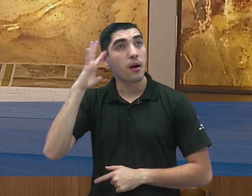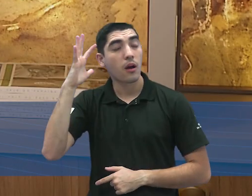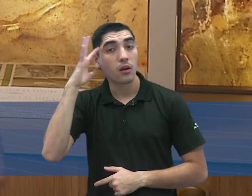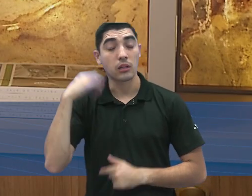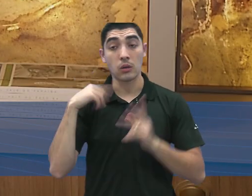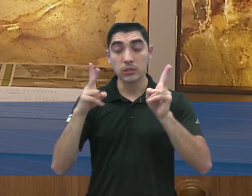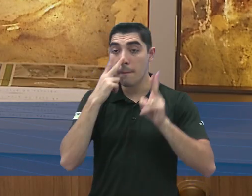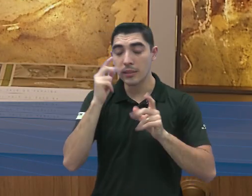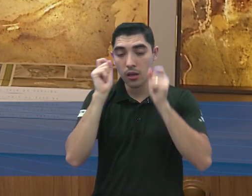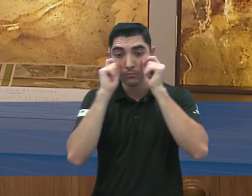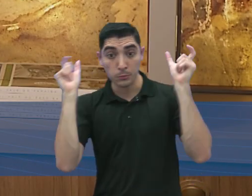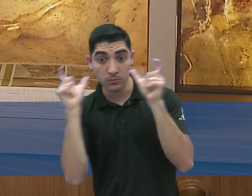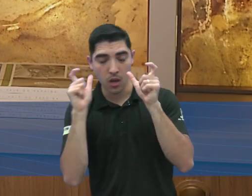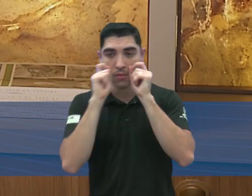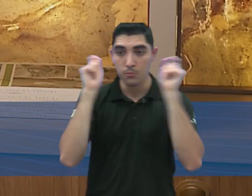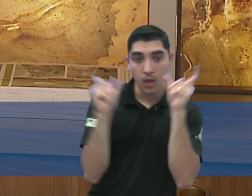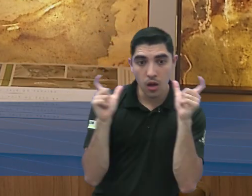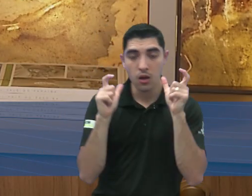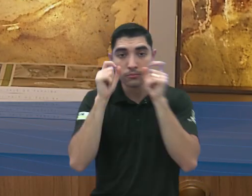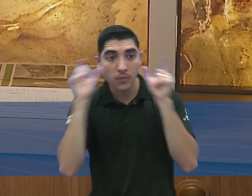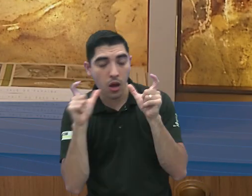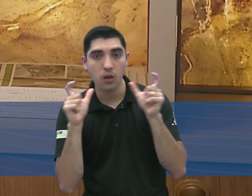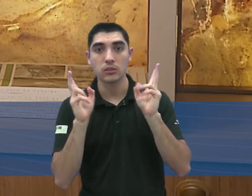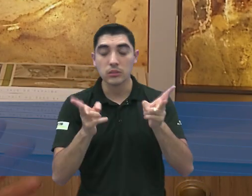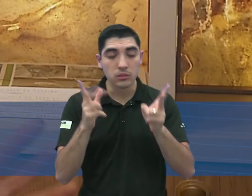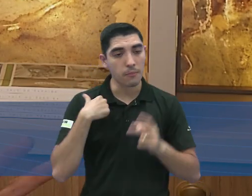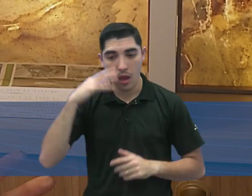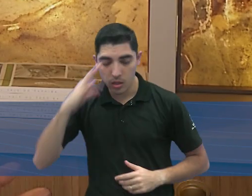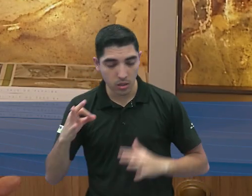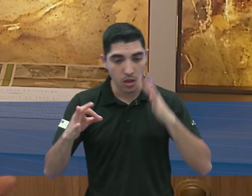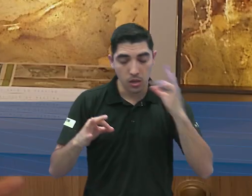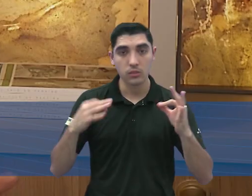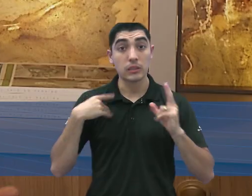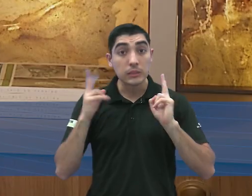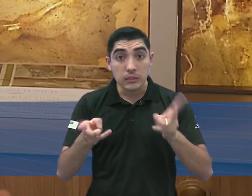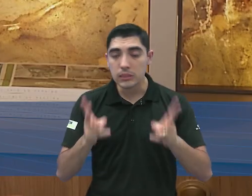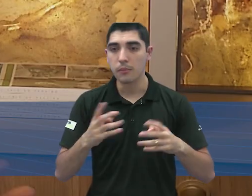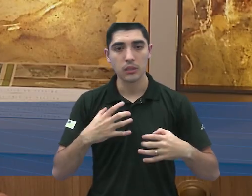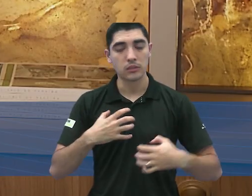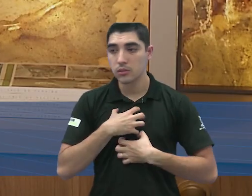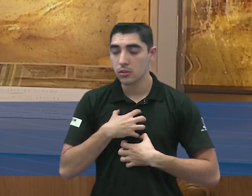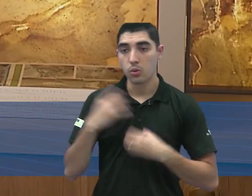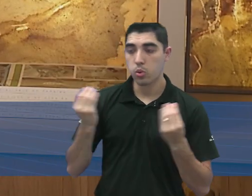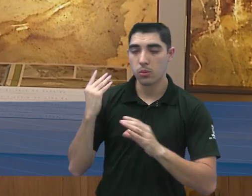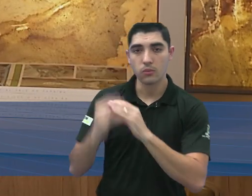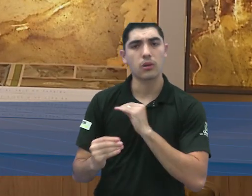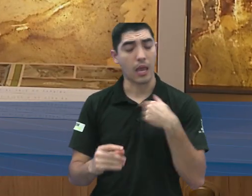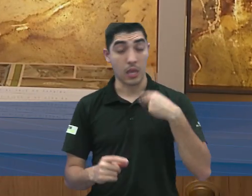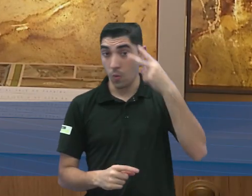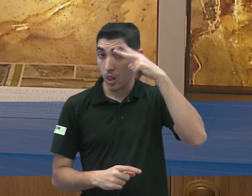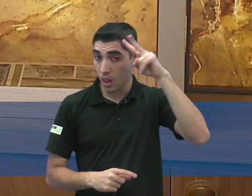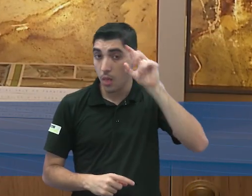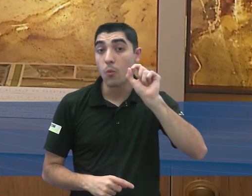você entra em um estado de alerta 100% do tempo. Então, o tempo todo você está num estado de luta e fuga. Então, eu lembro um